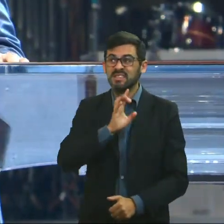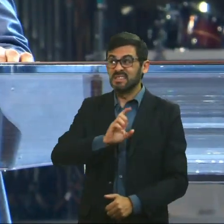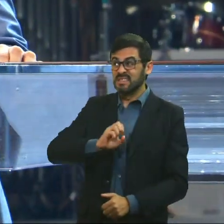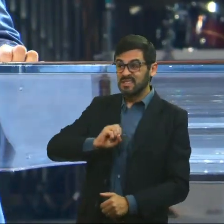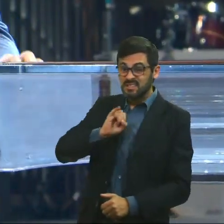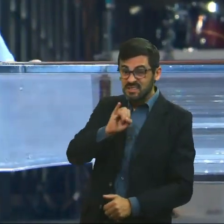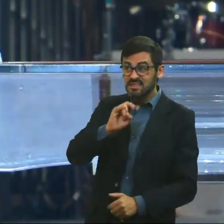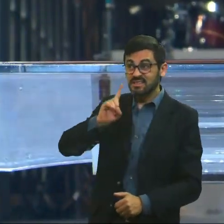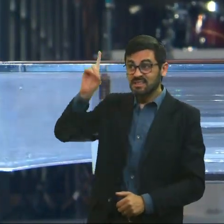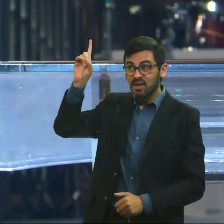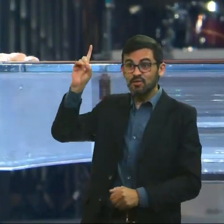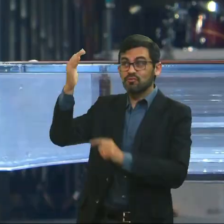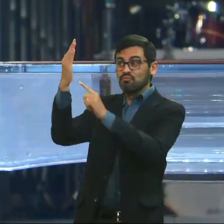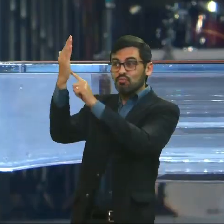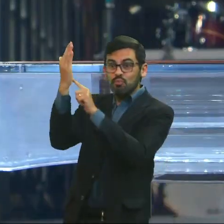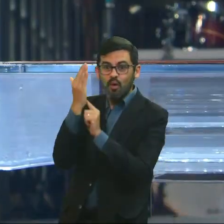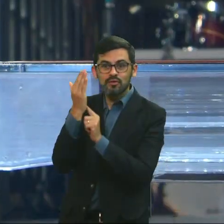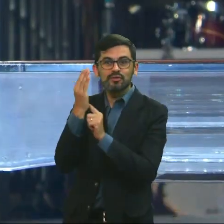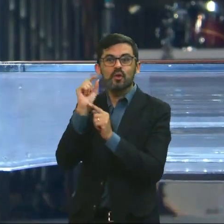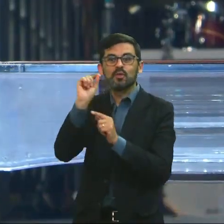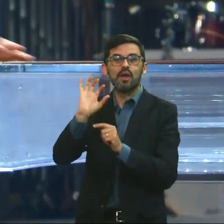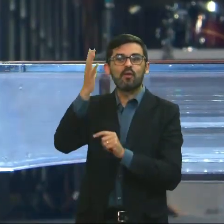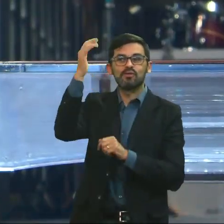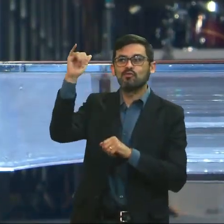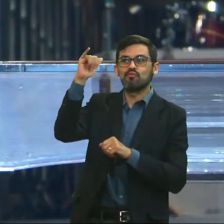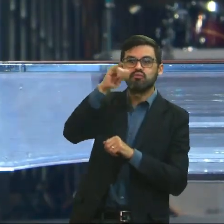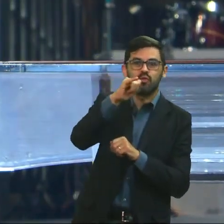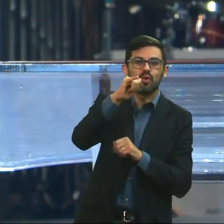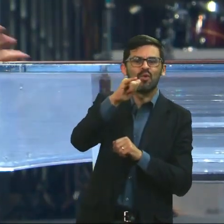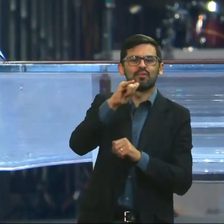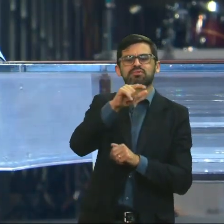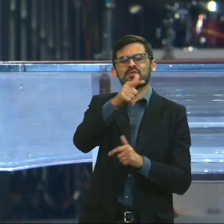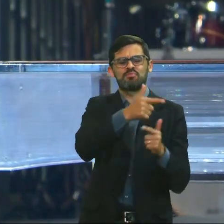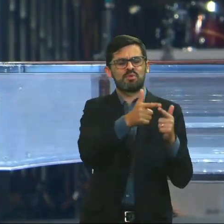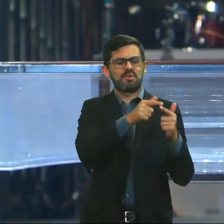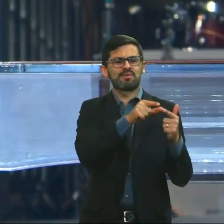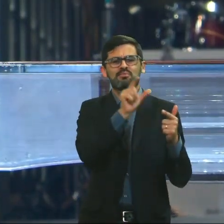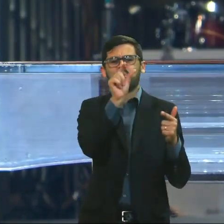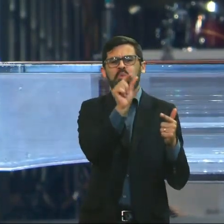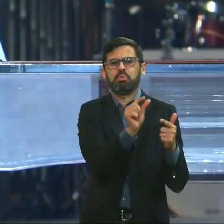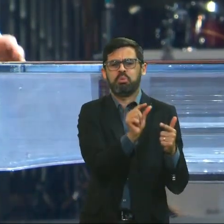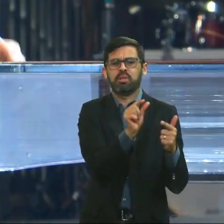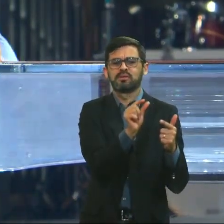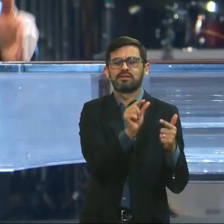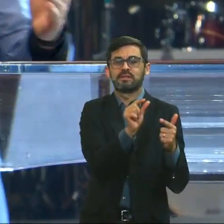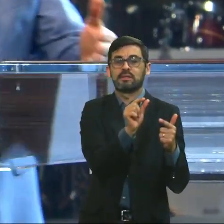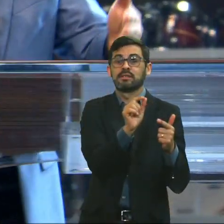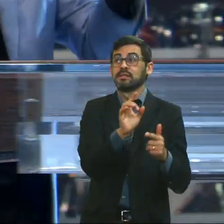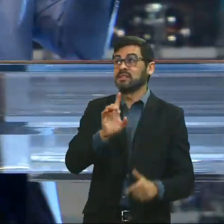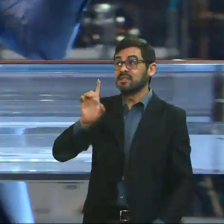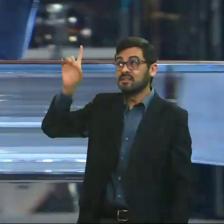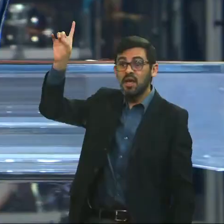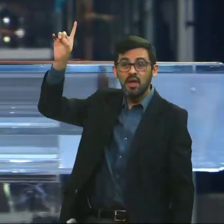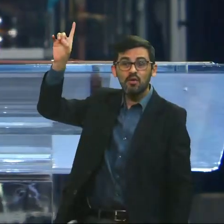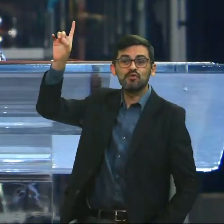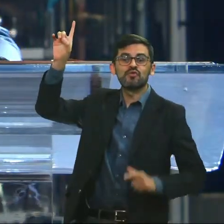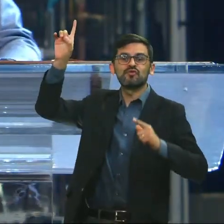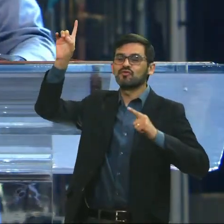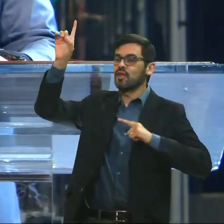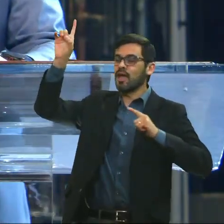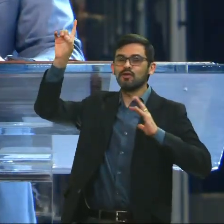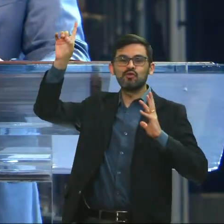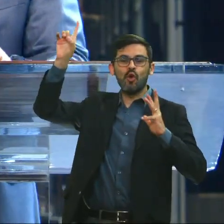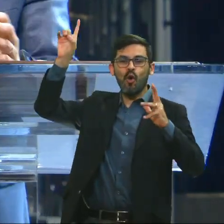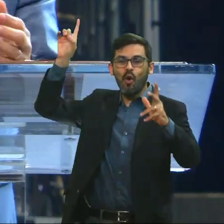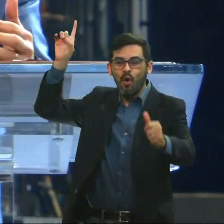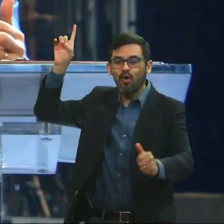problema de espaçonave, o que é teu problema para Ele? Nele estão escondidos os tesouros